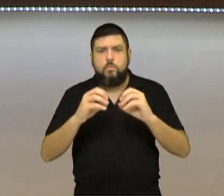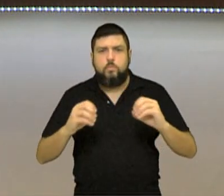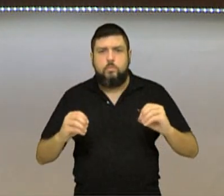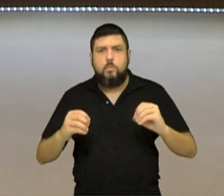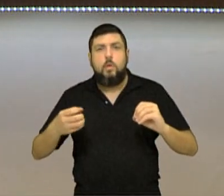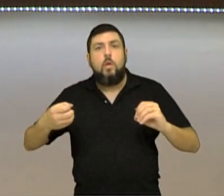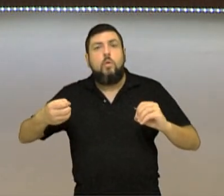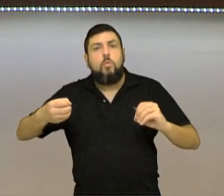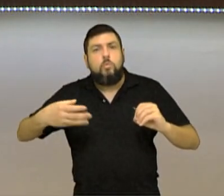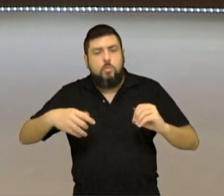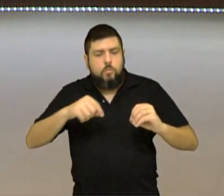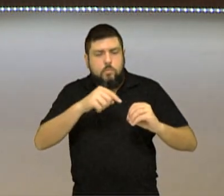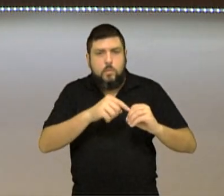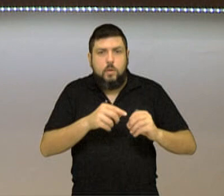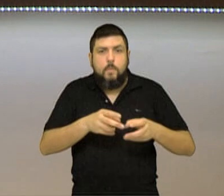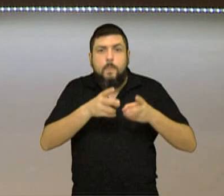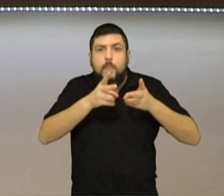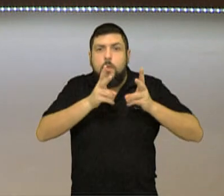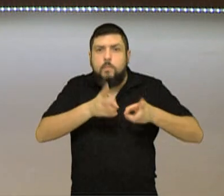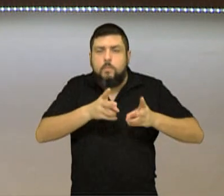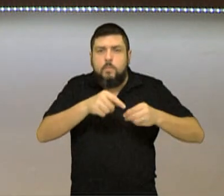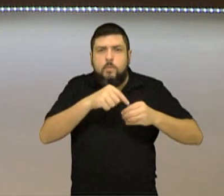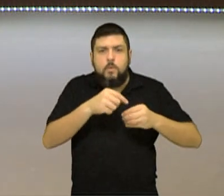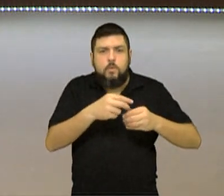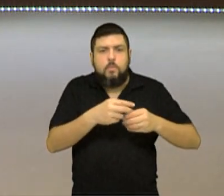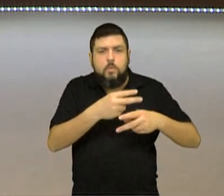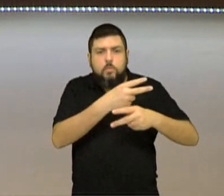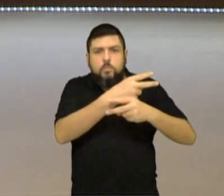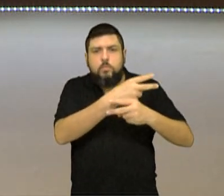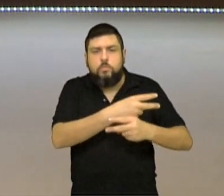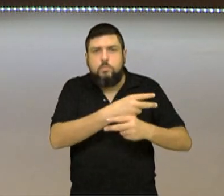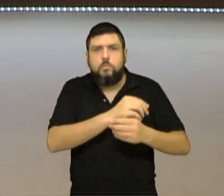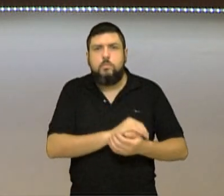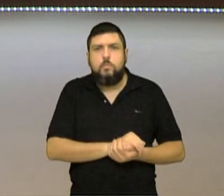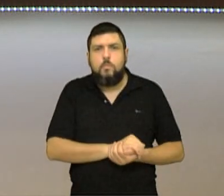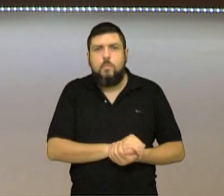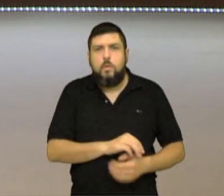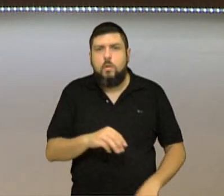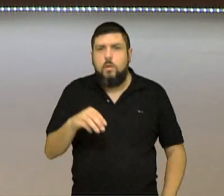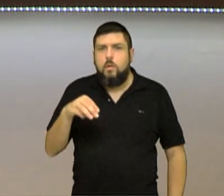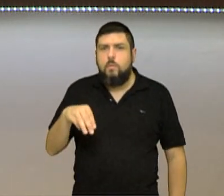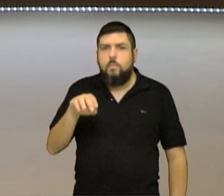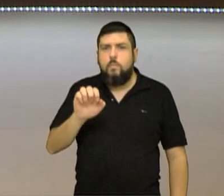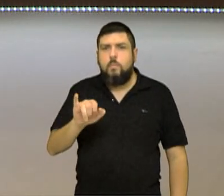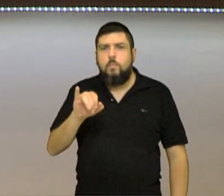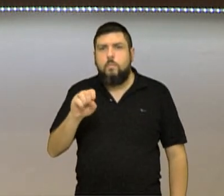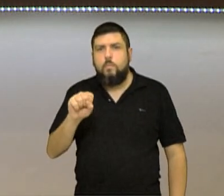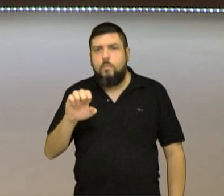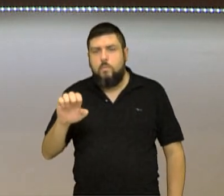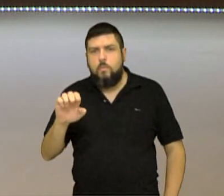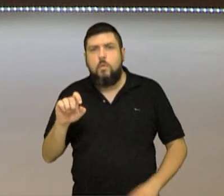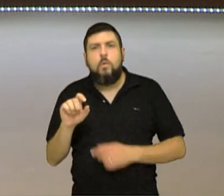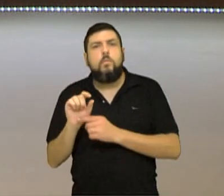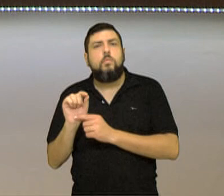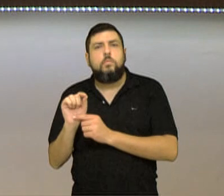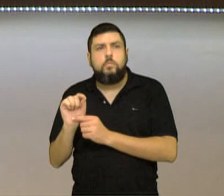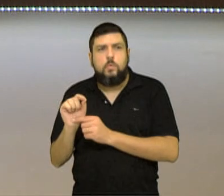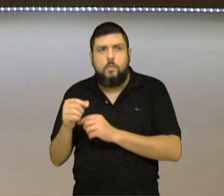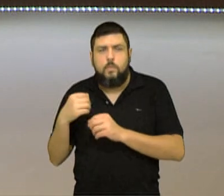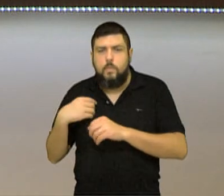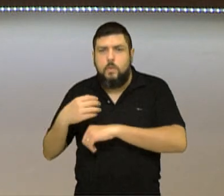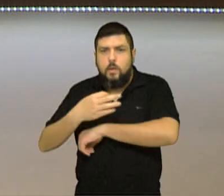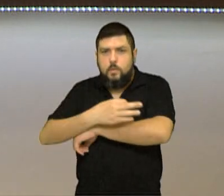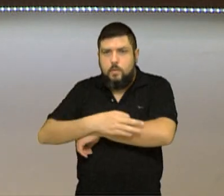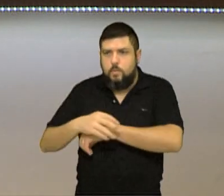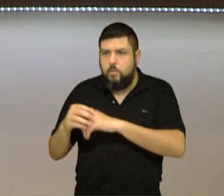com a mesma quantidade de cromossomos da célula inicial. Ao passo que na meiose acontece diferente, gente. O que acontece? Uma célula